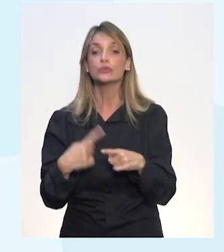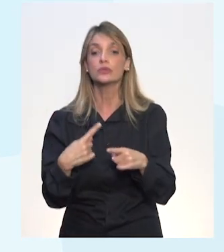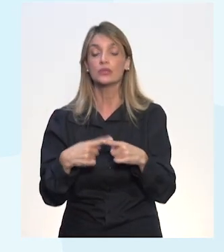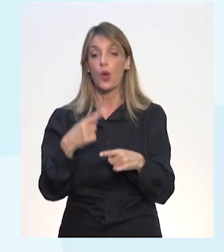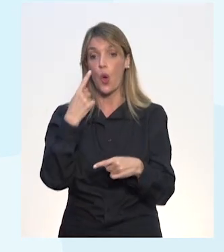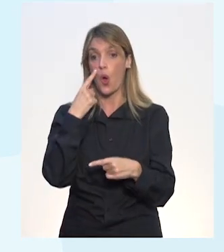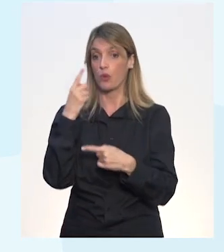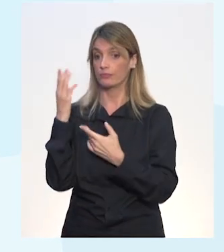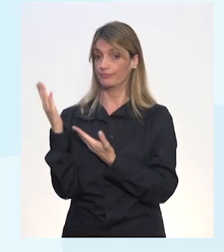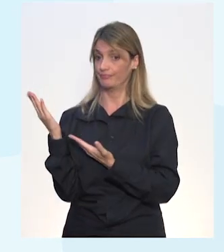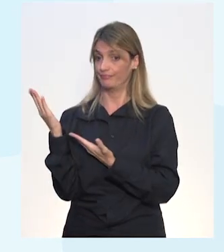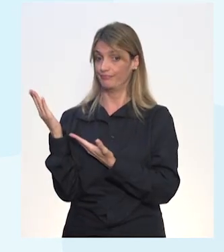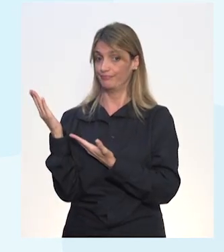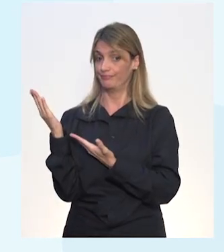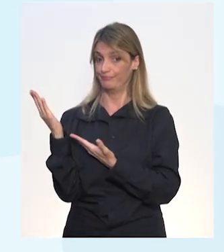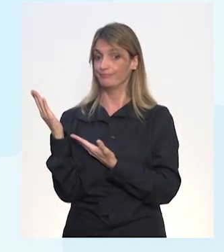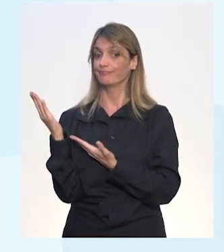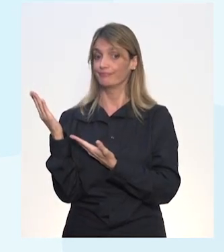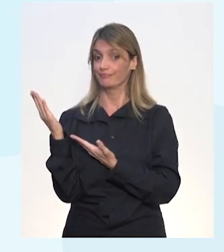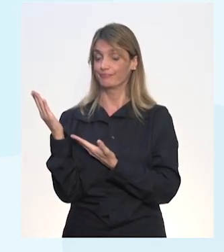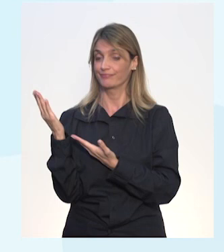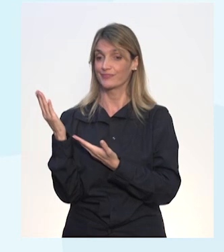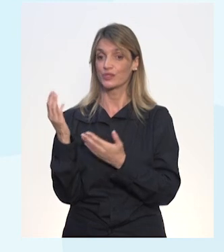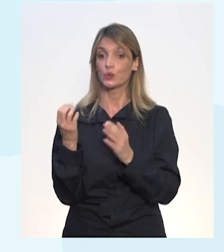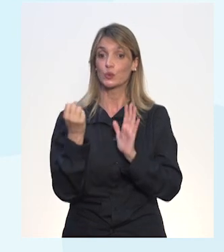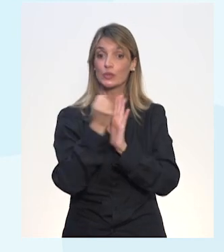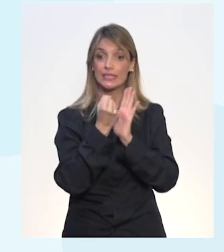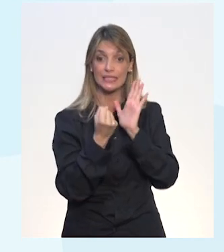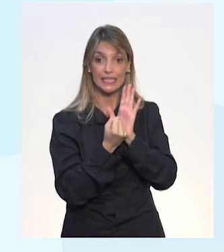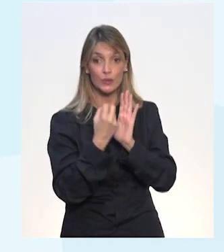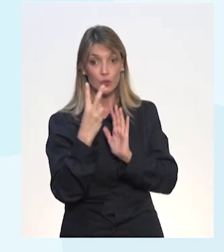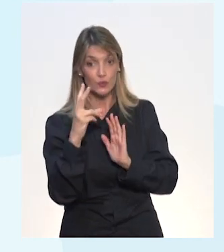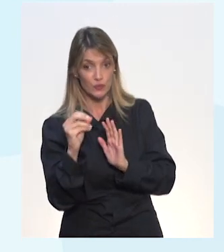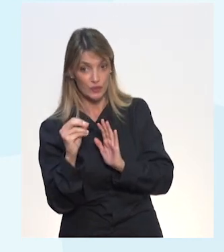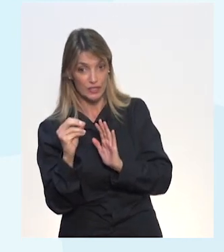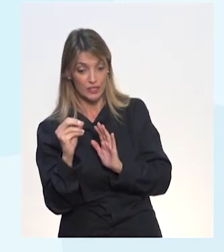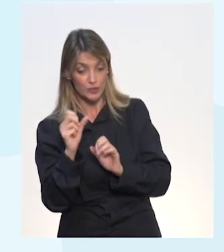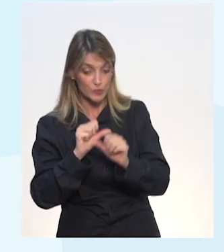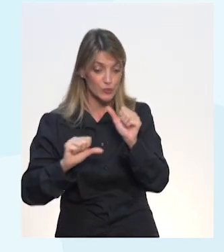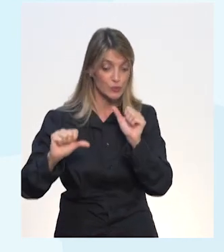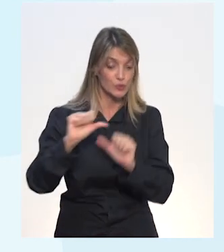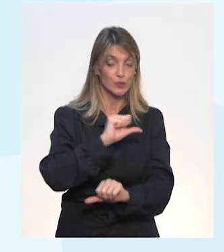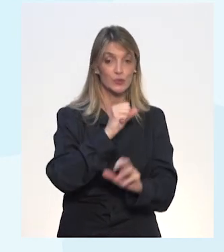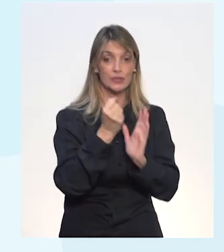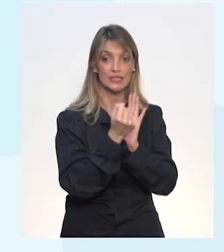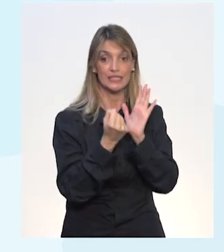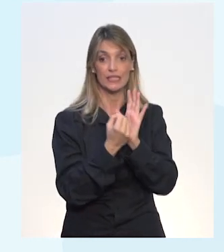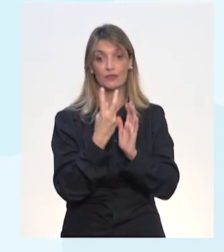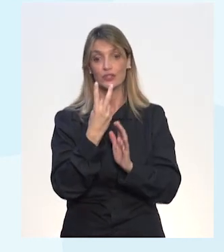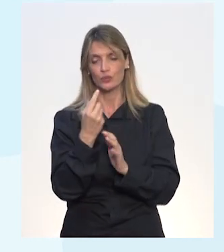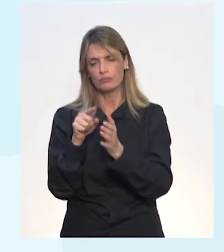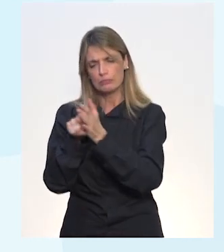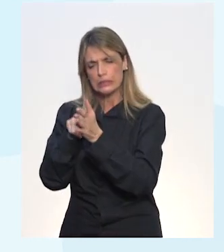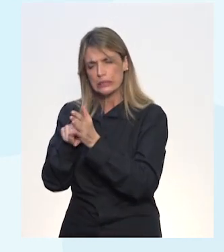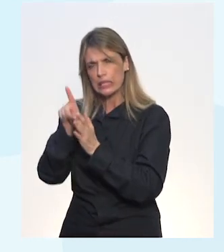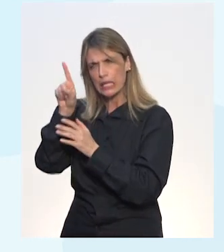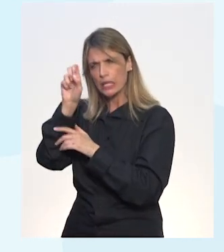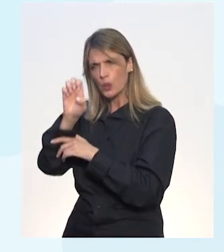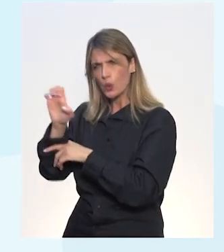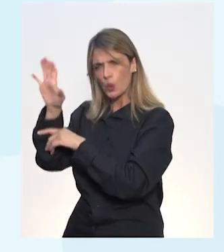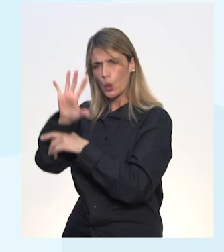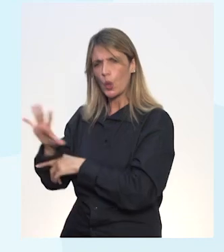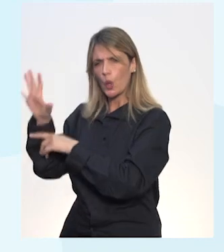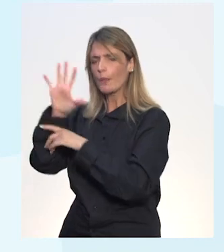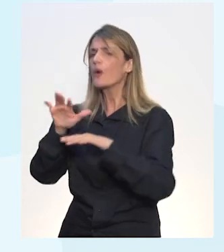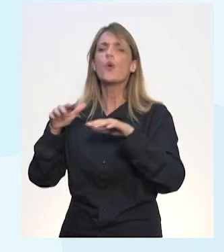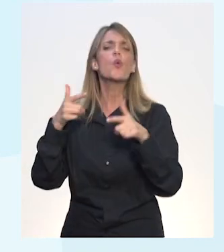curioso, quando nós viramos o século XX para o século XXI, foi feita uma pesquisa entre os europeus de qual guerra